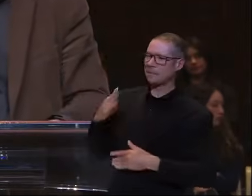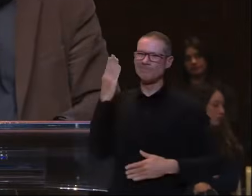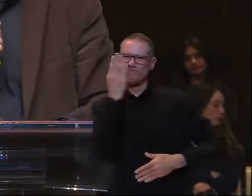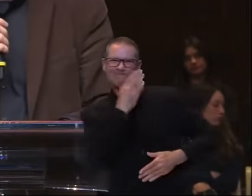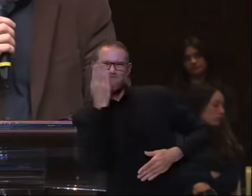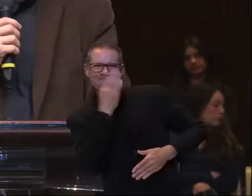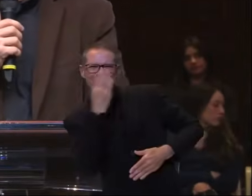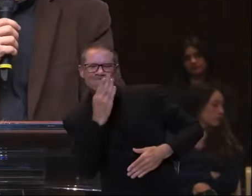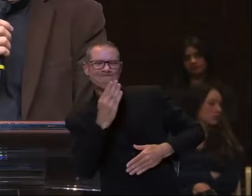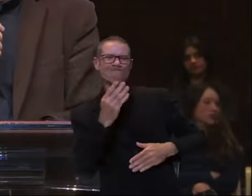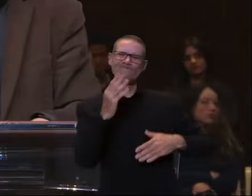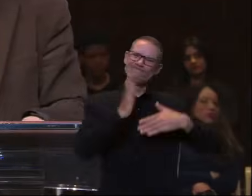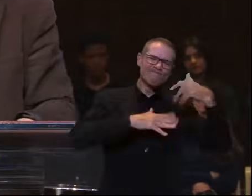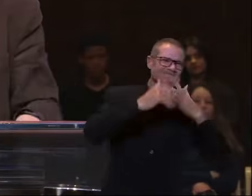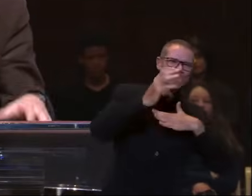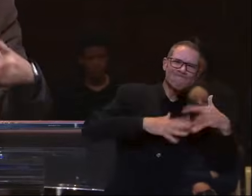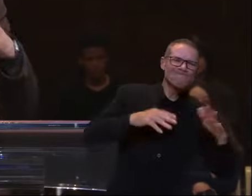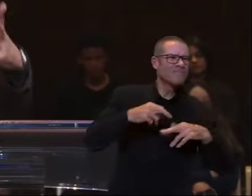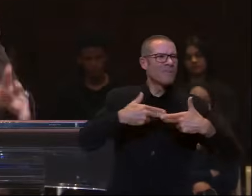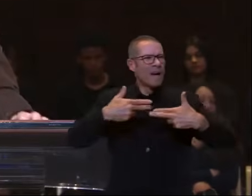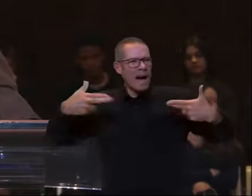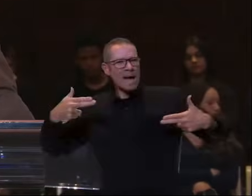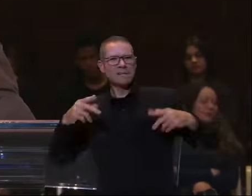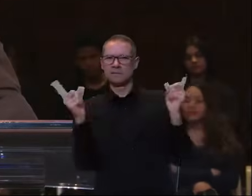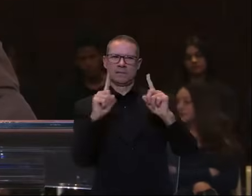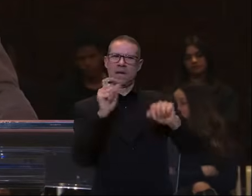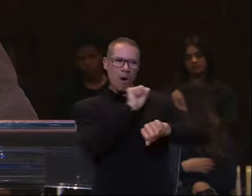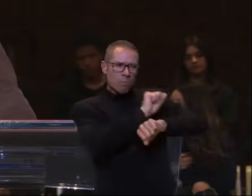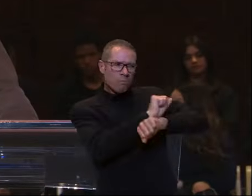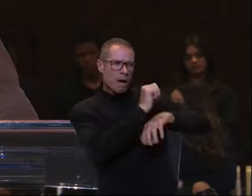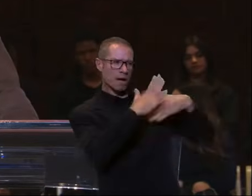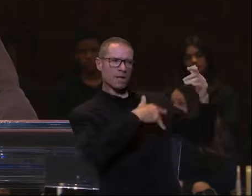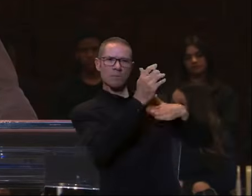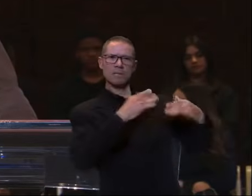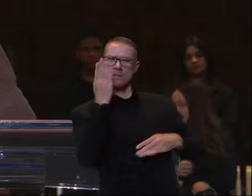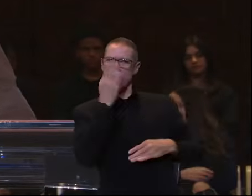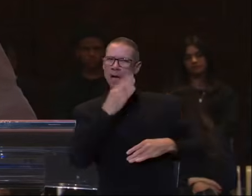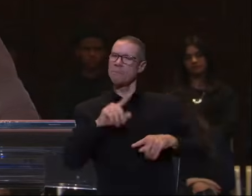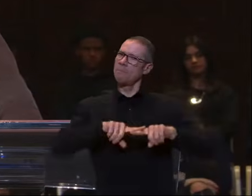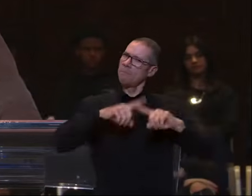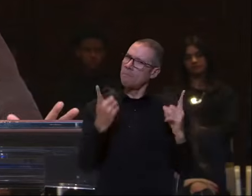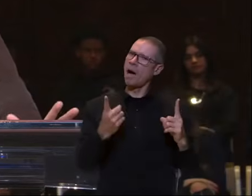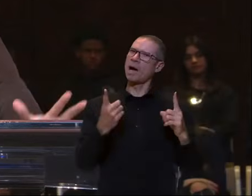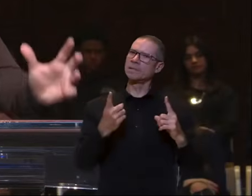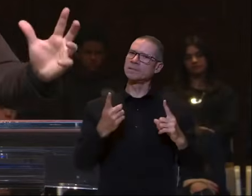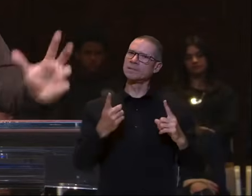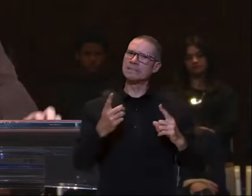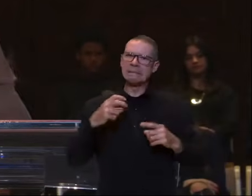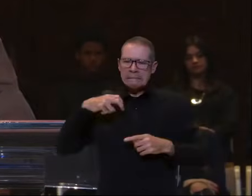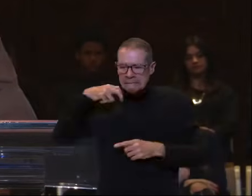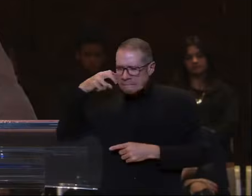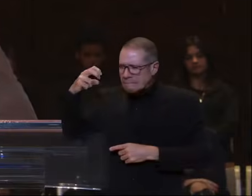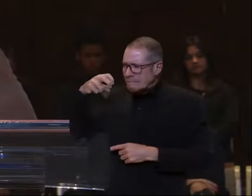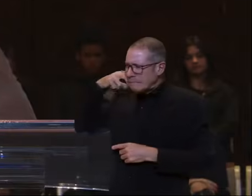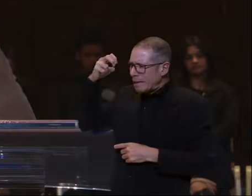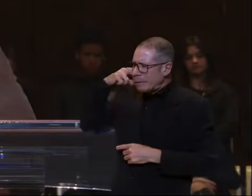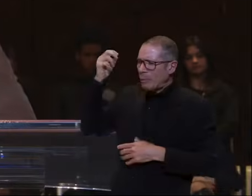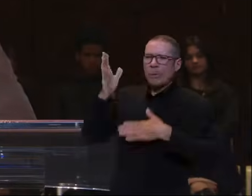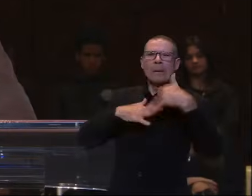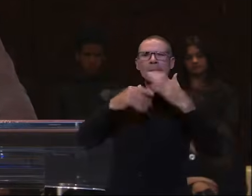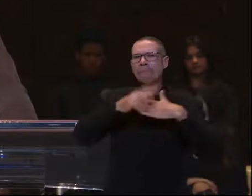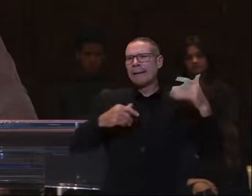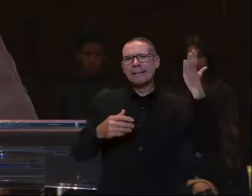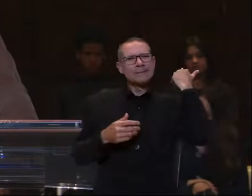prostituição, e eu já não pratico essas coisas, mas eu tenho muita vergonha do que eu fiz.